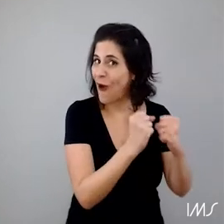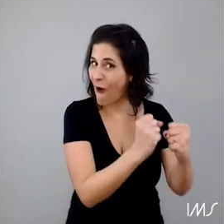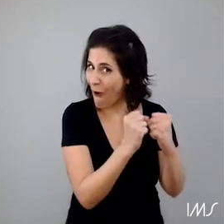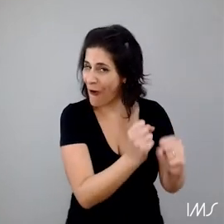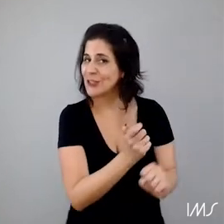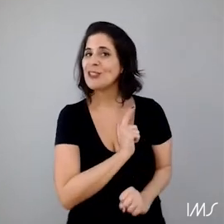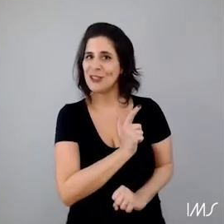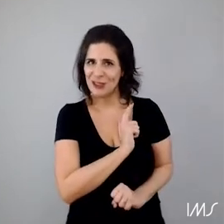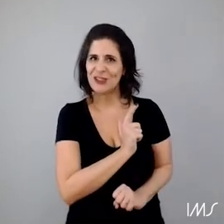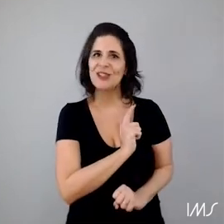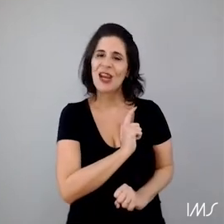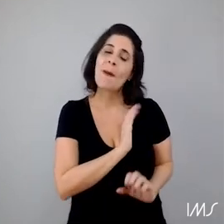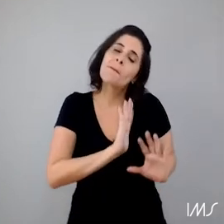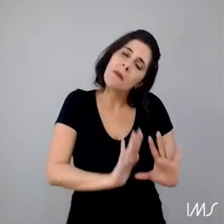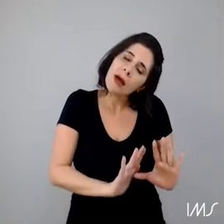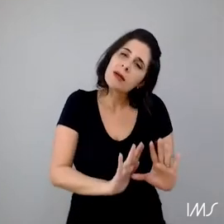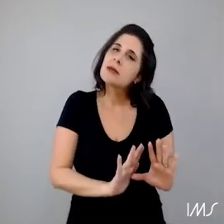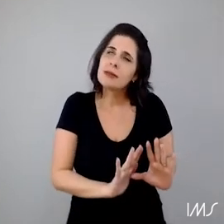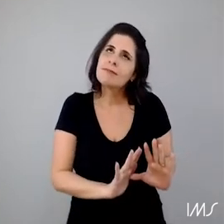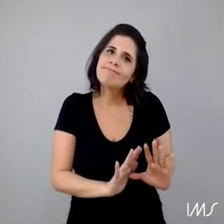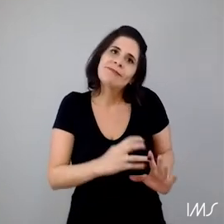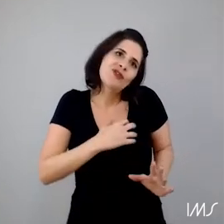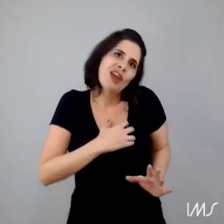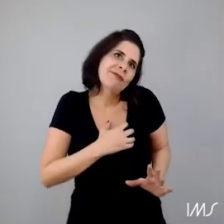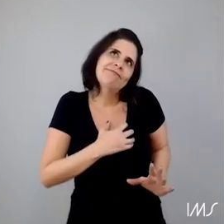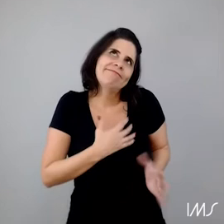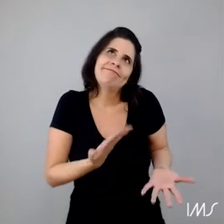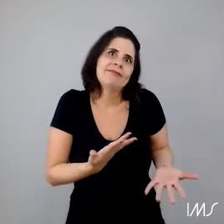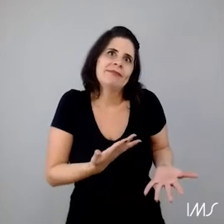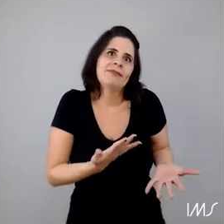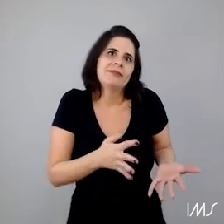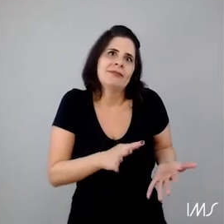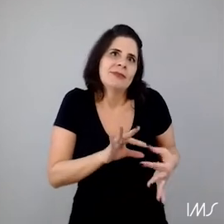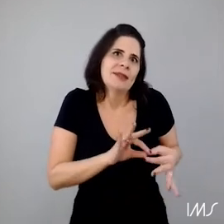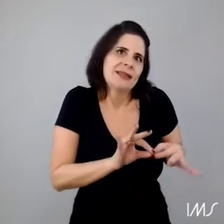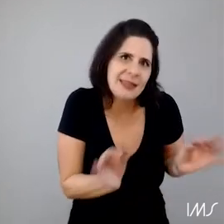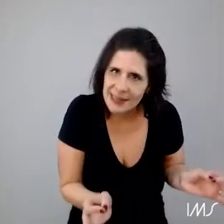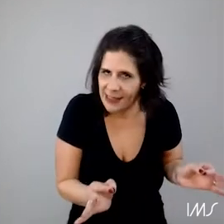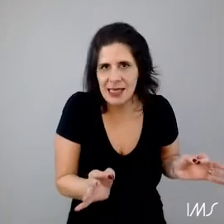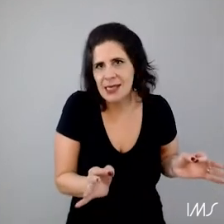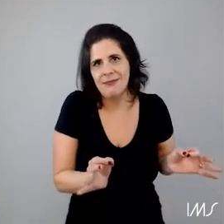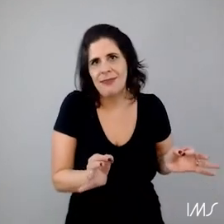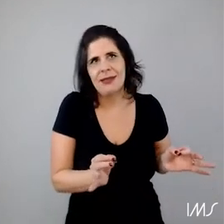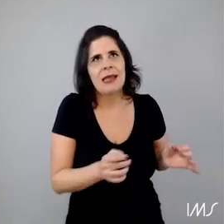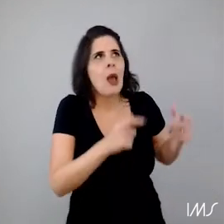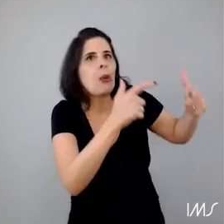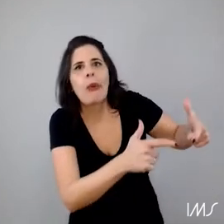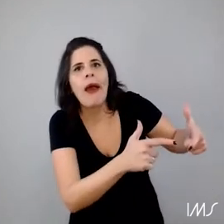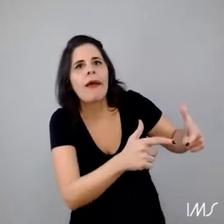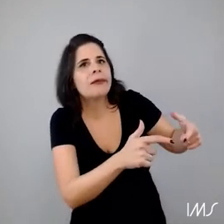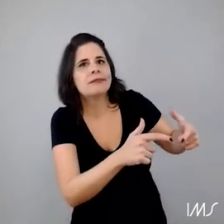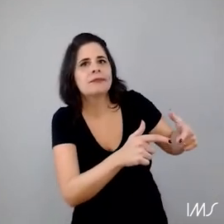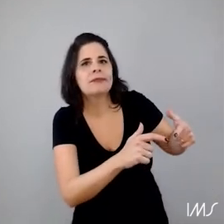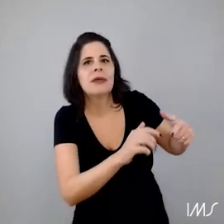intensa, mas numa condição extremamente simples, né, um aproveitamento de um barracão